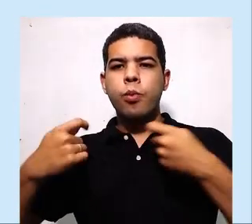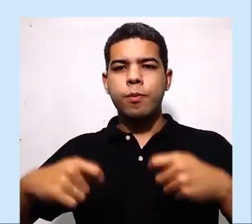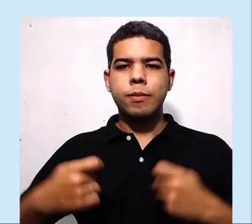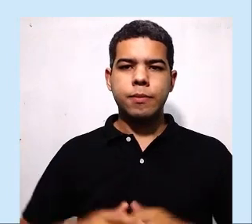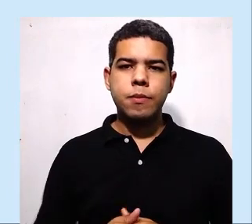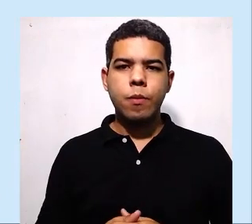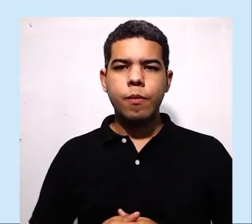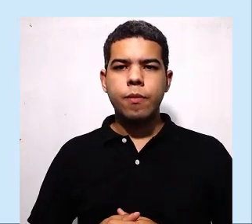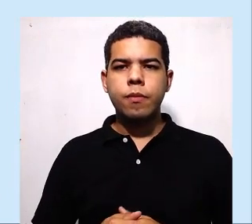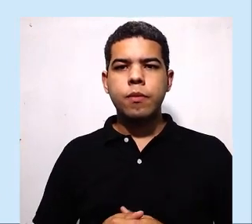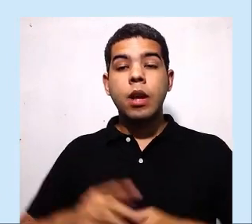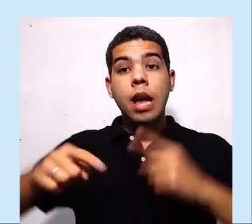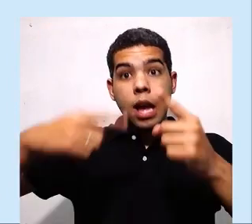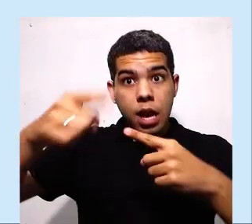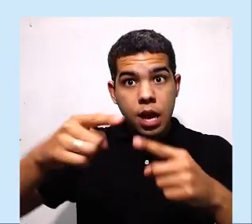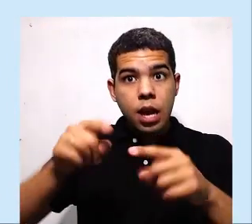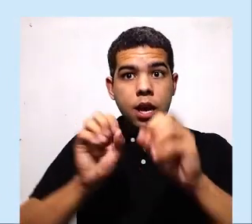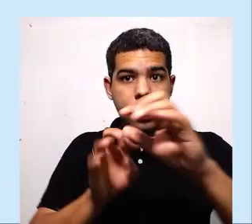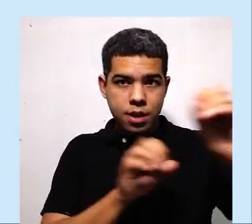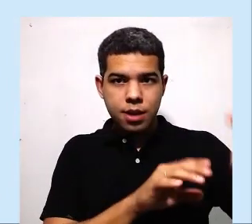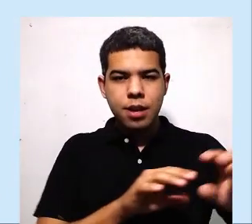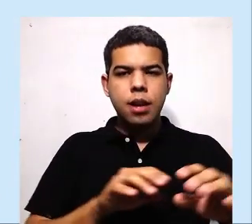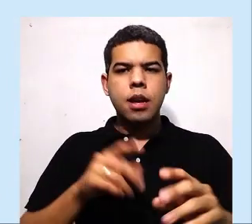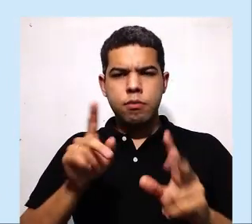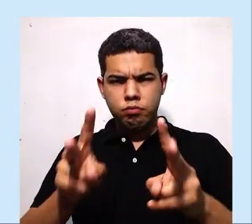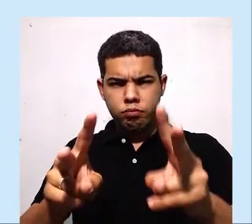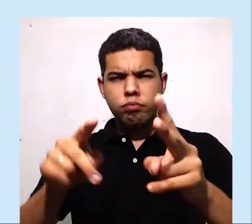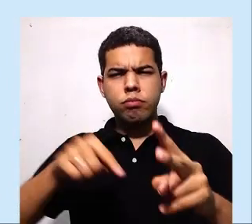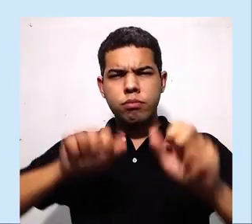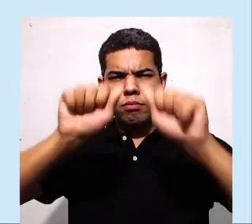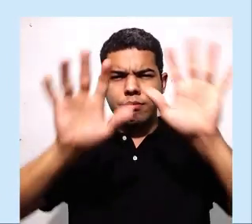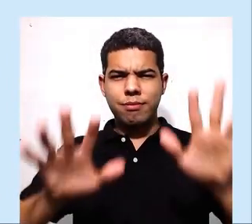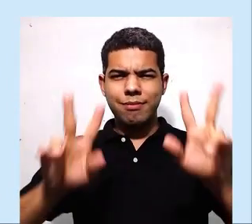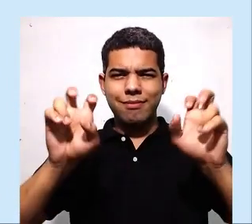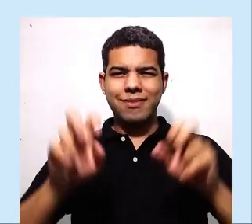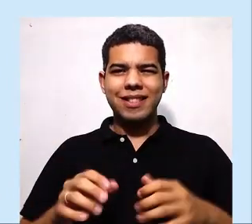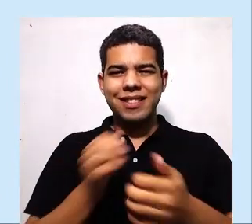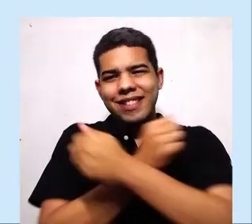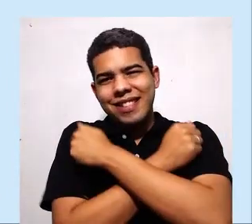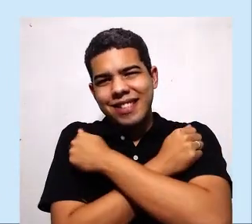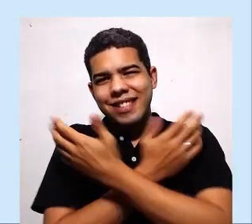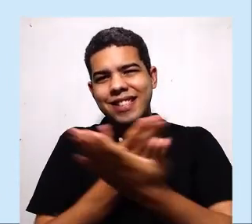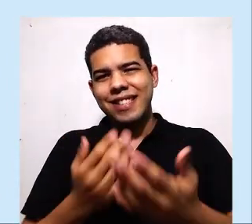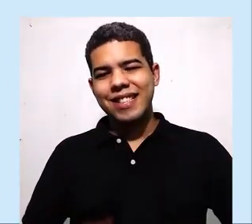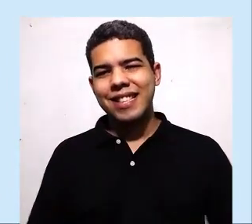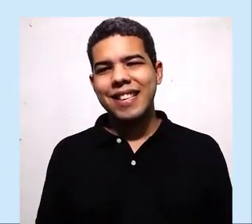Então, ó, se liga nas próximas aulas que teremos a continuidade deste assunto. Um forte abraço.